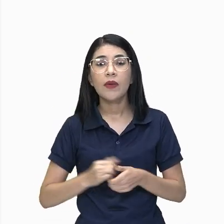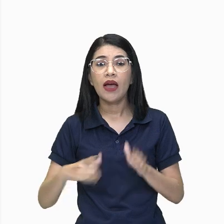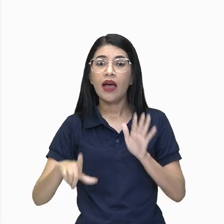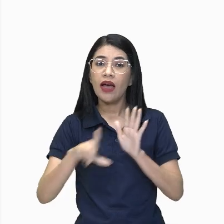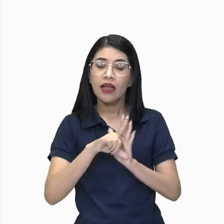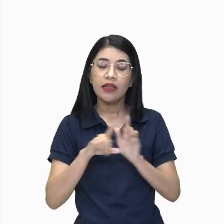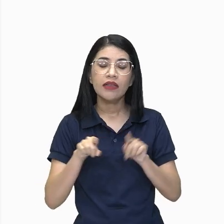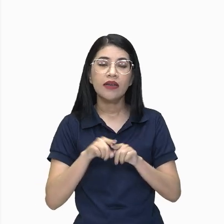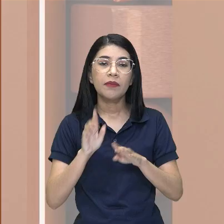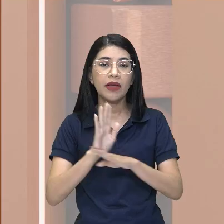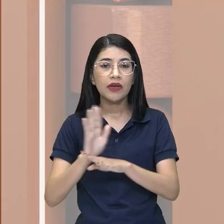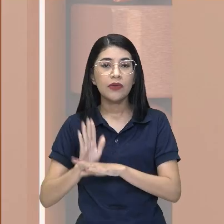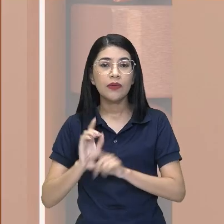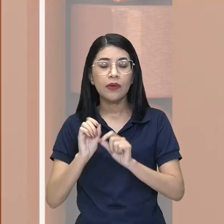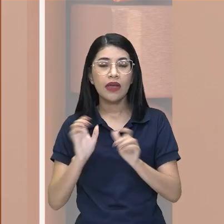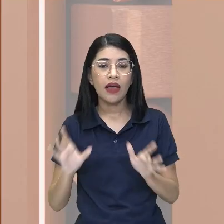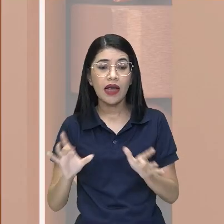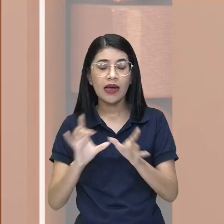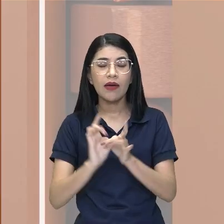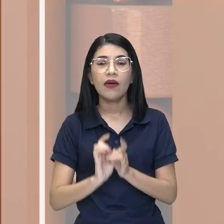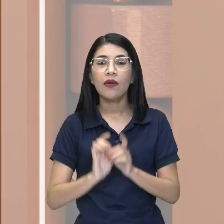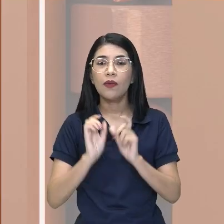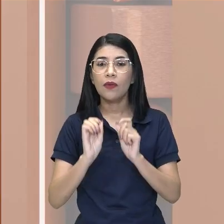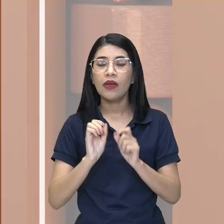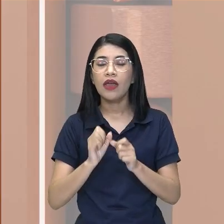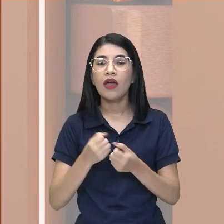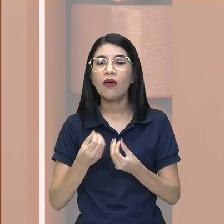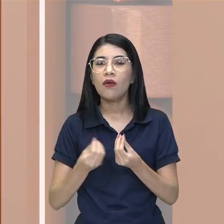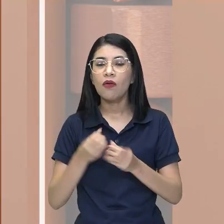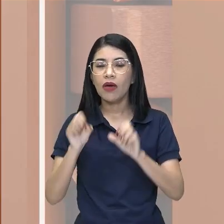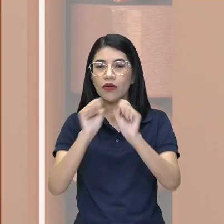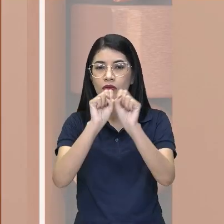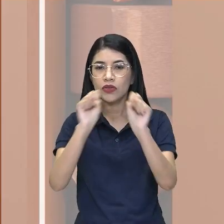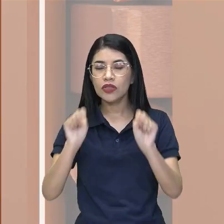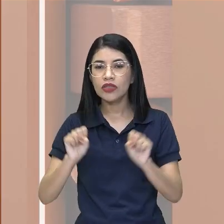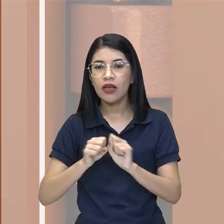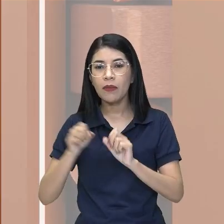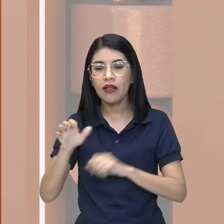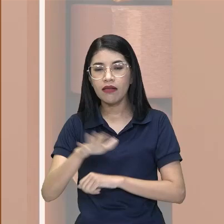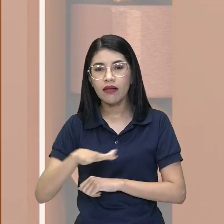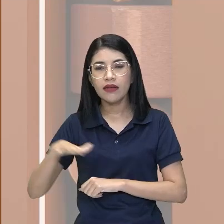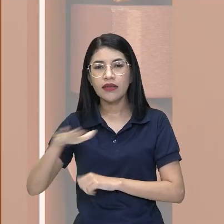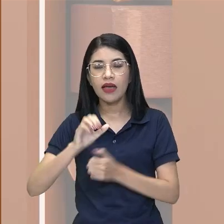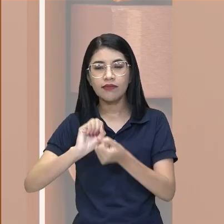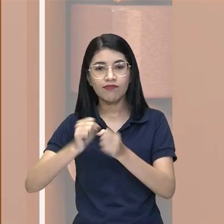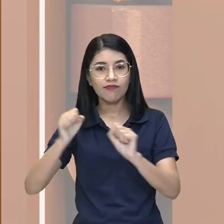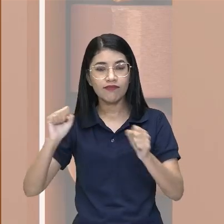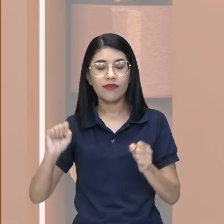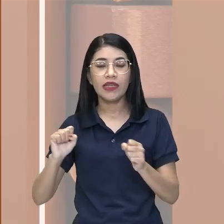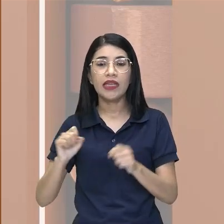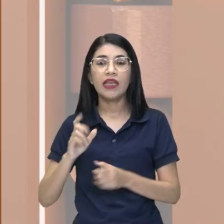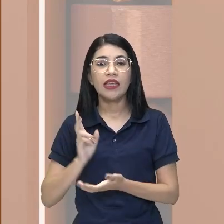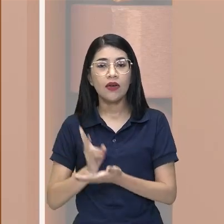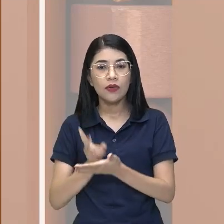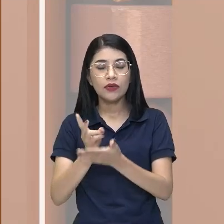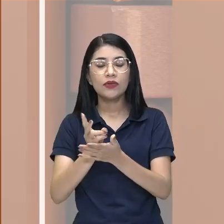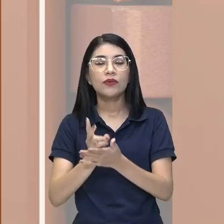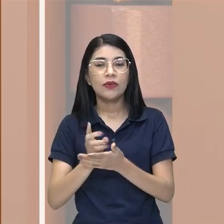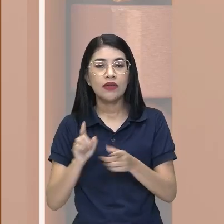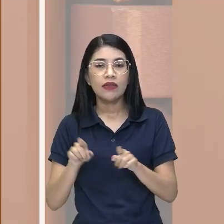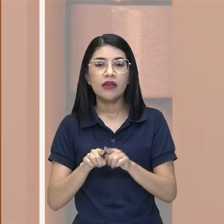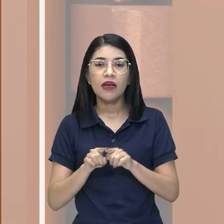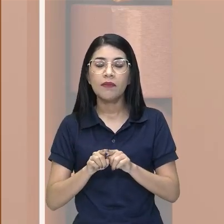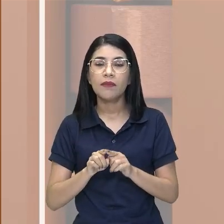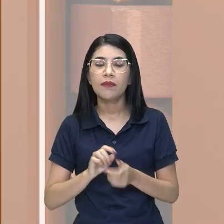a consolidar ali o sistema de latifúndios aqui no Brasil, que vai ser presente, mais uma vez,